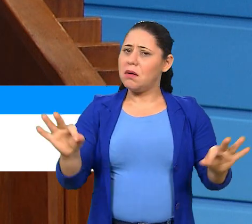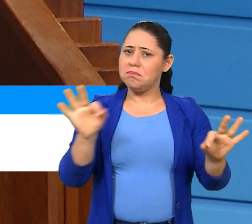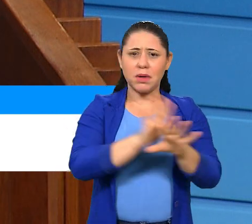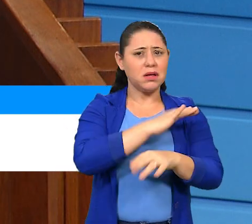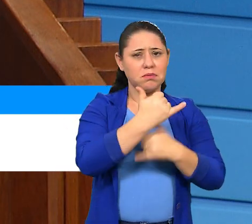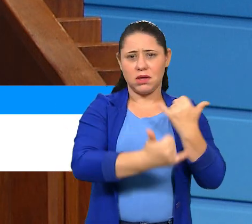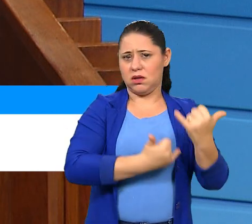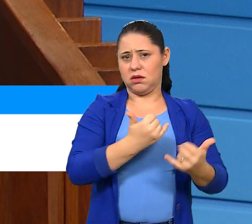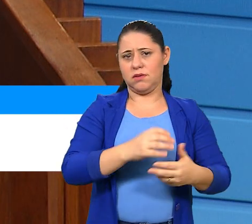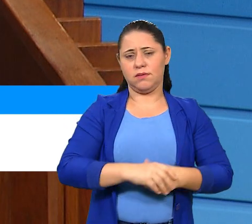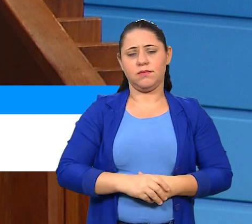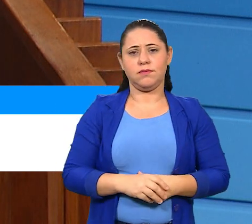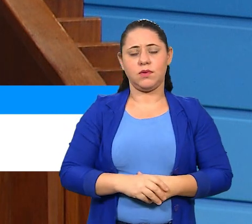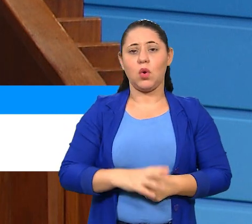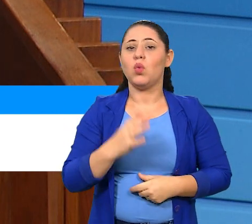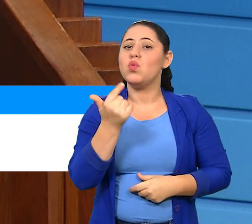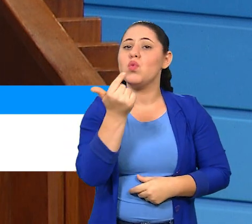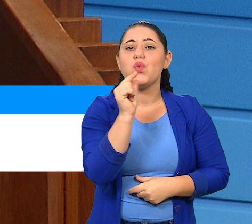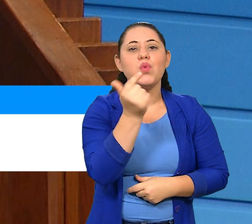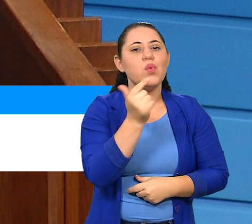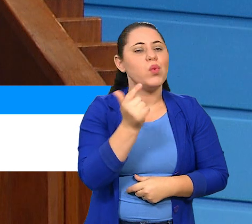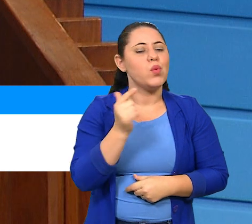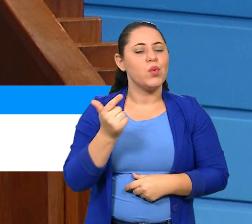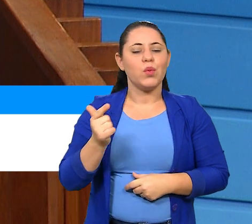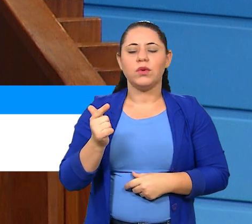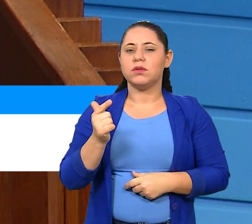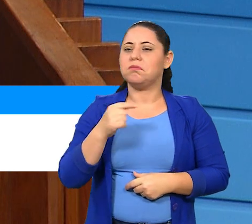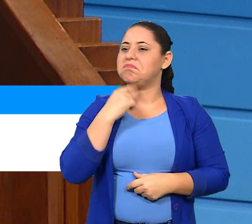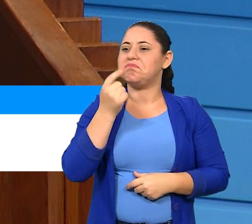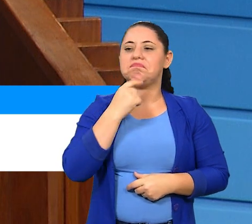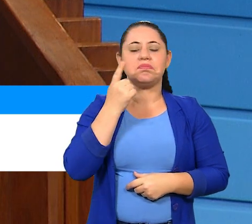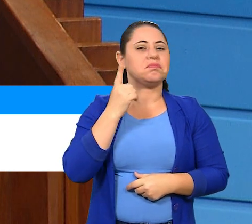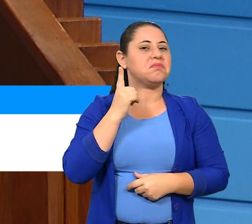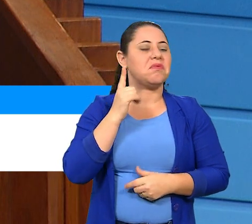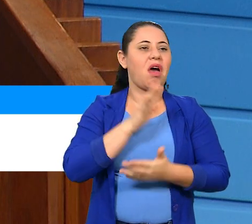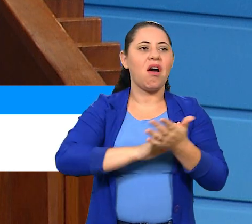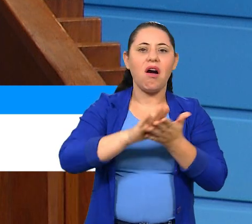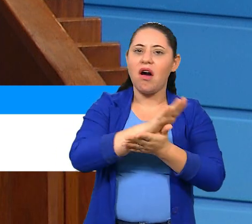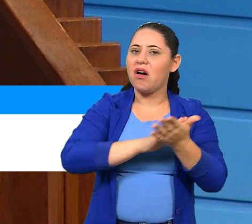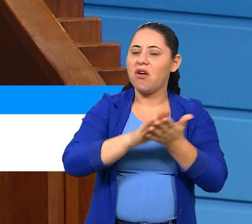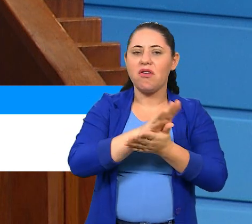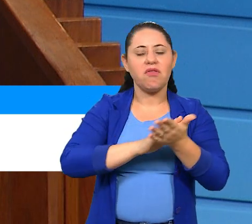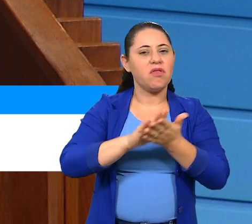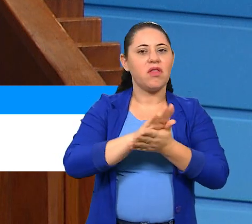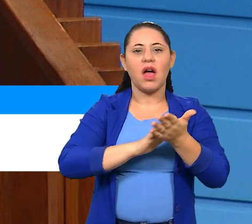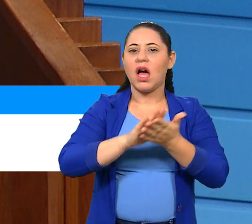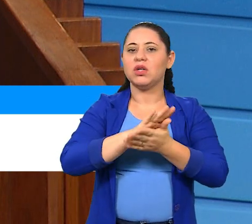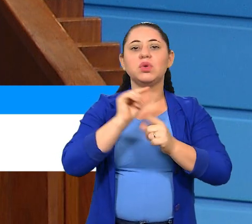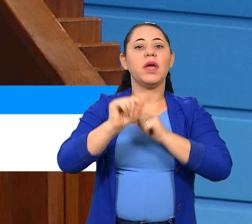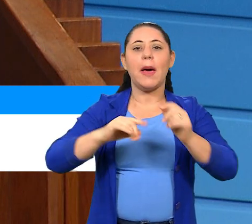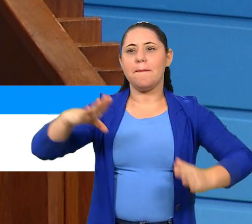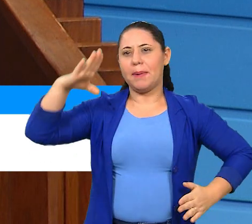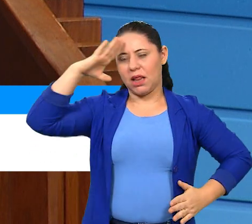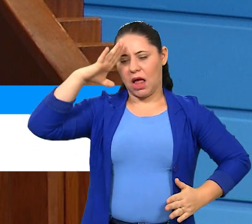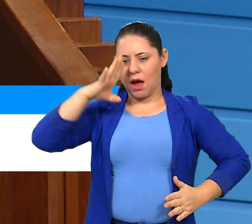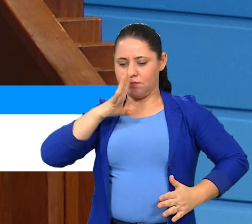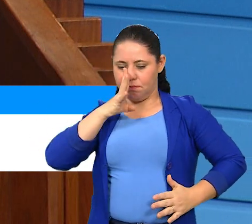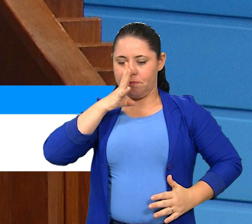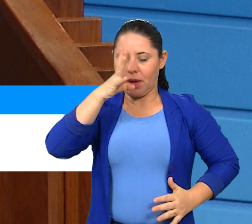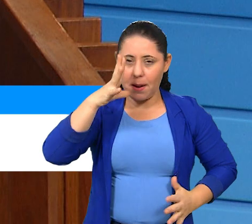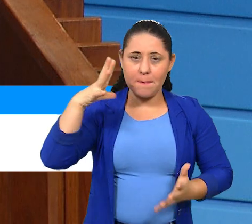essa brincadeira acabar com essa brincadeira não existe nenhuma possibilidade